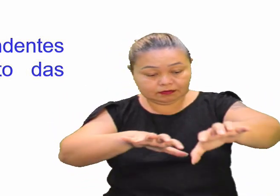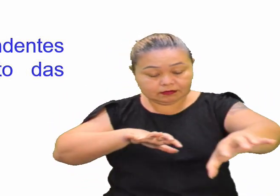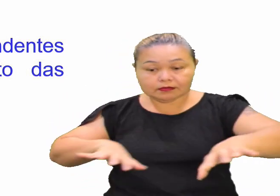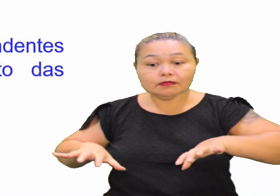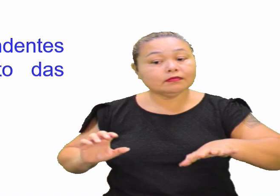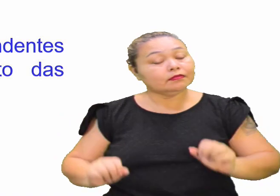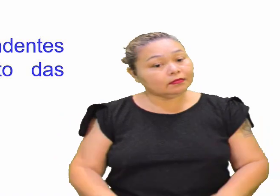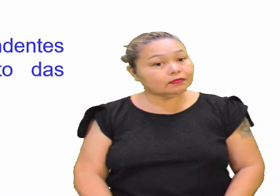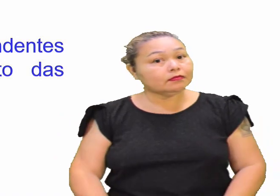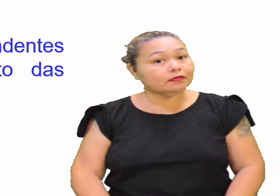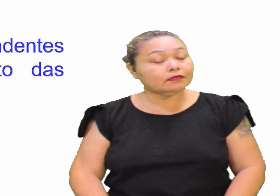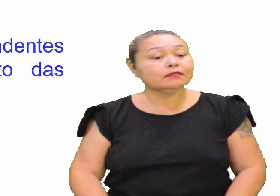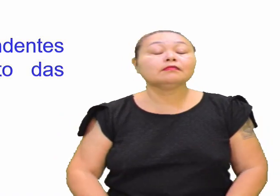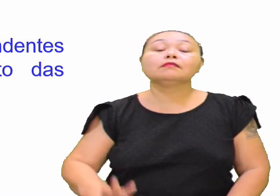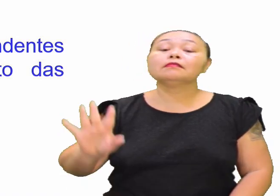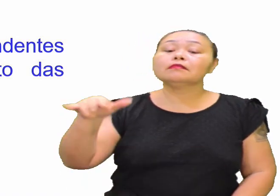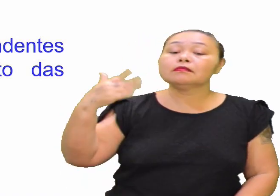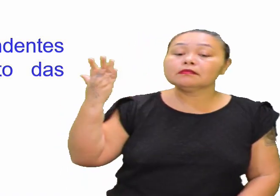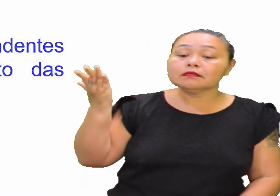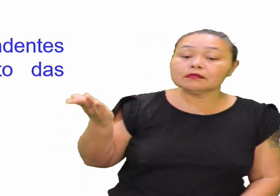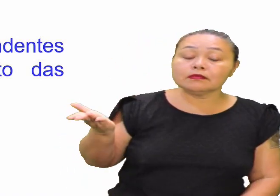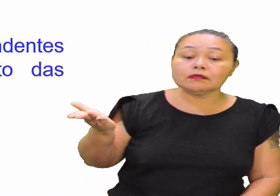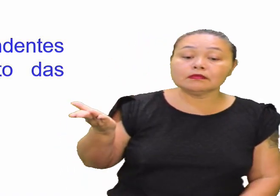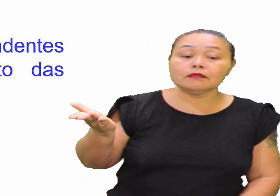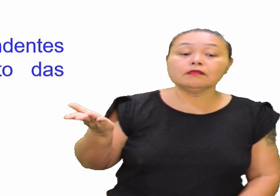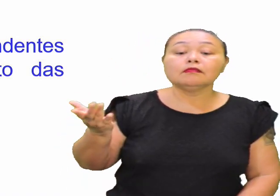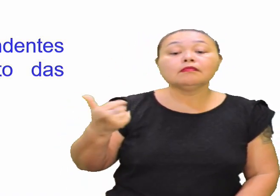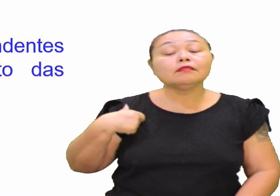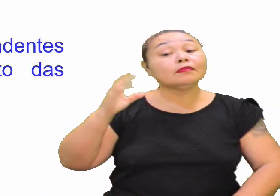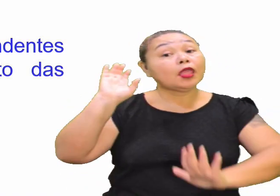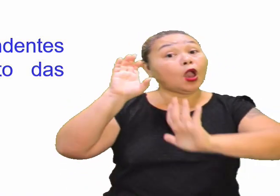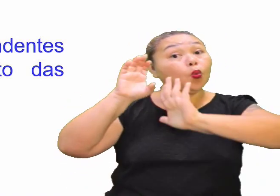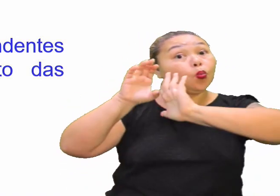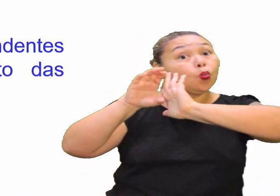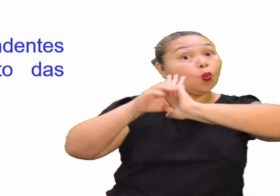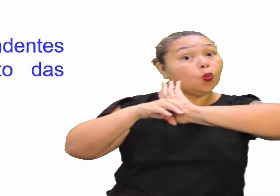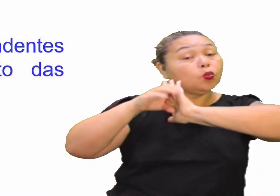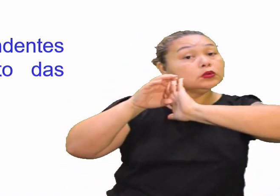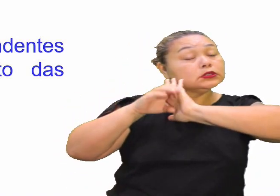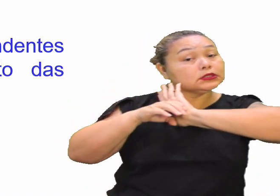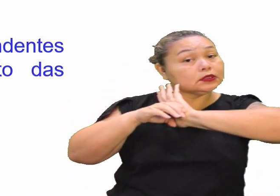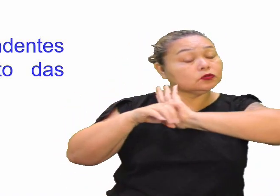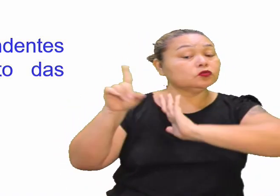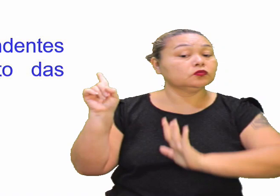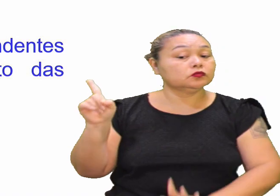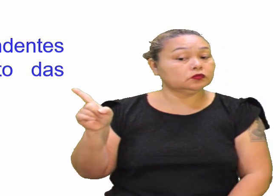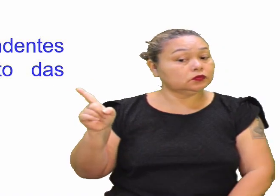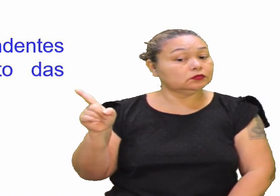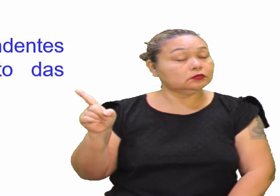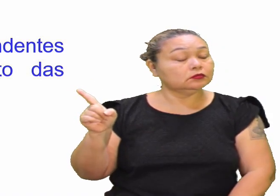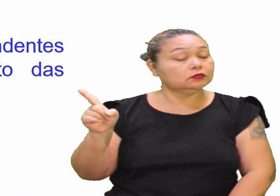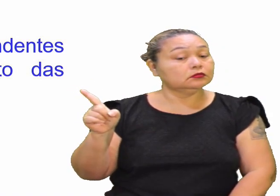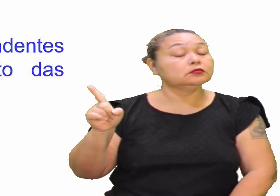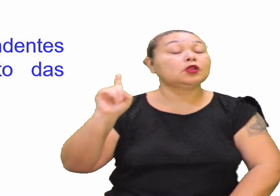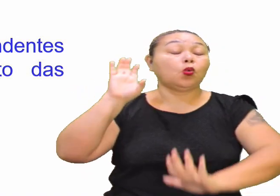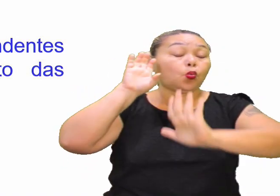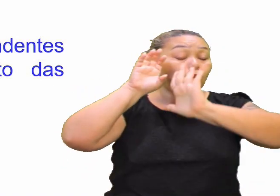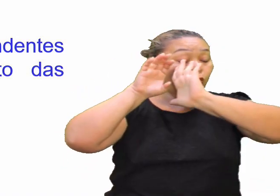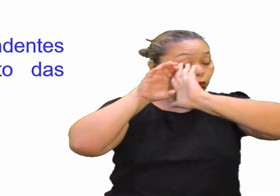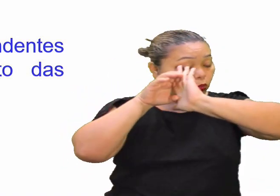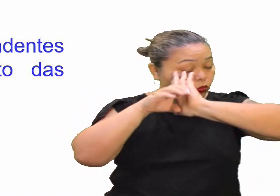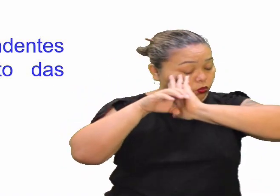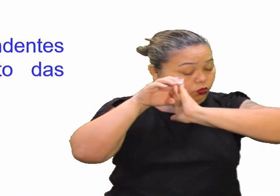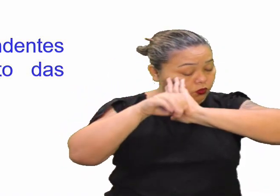permitem estimar resultados de eventos que ocorram ao acaso, podendo solucionar problemas